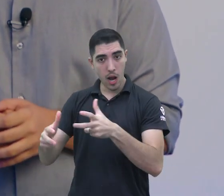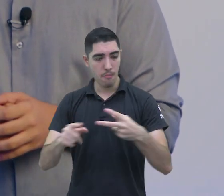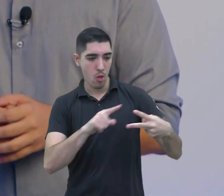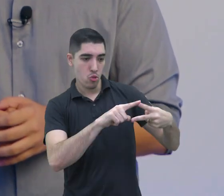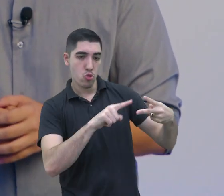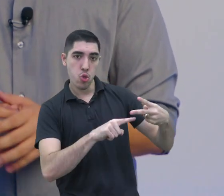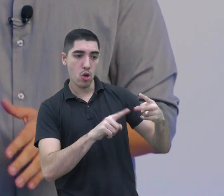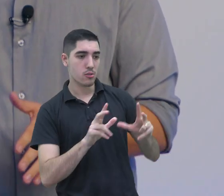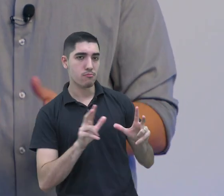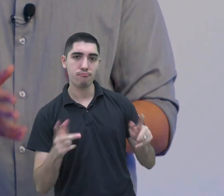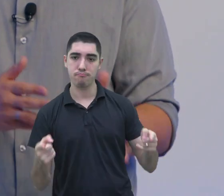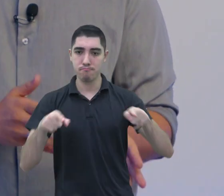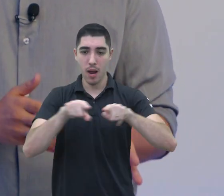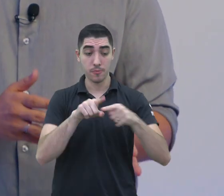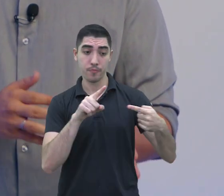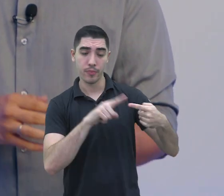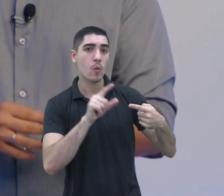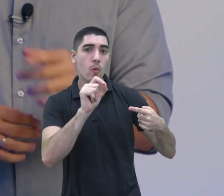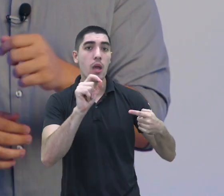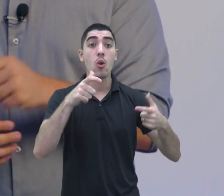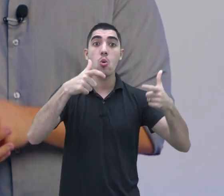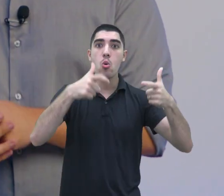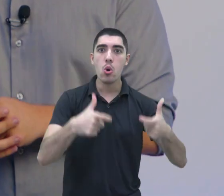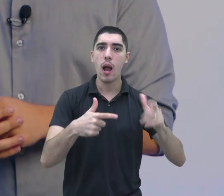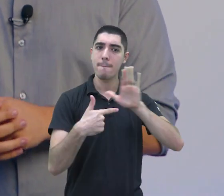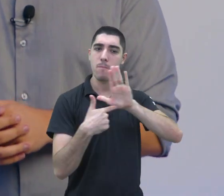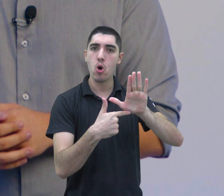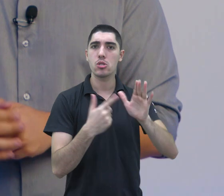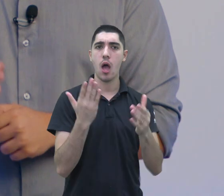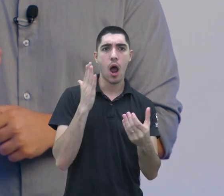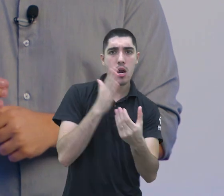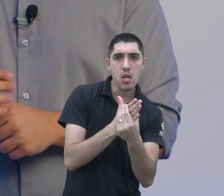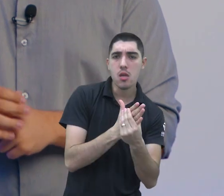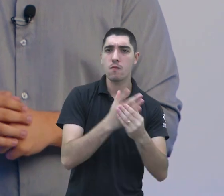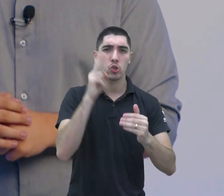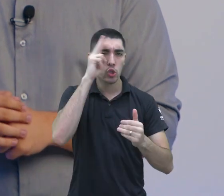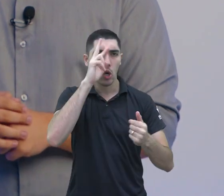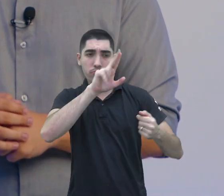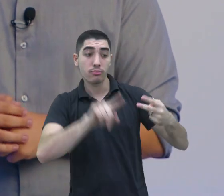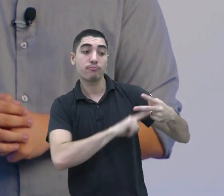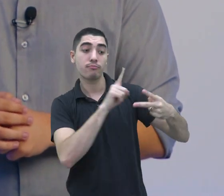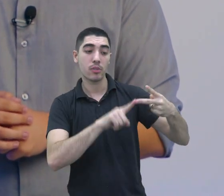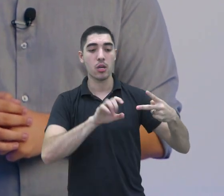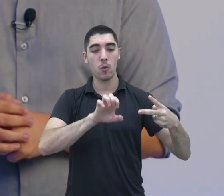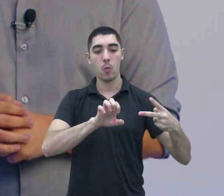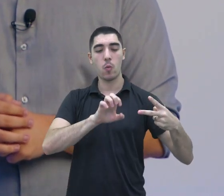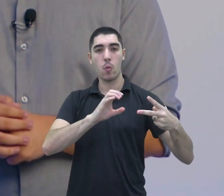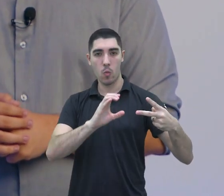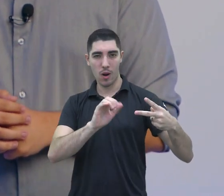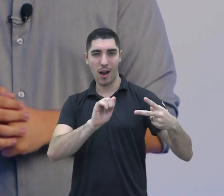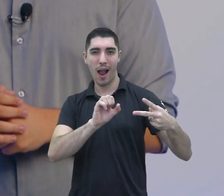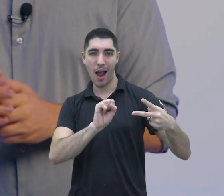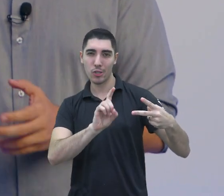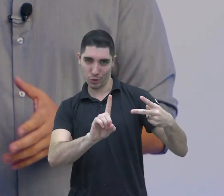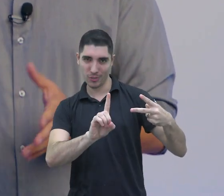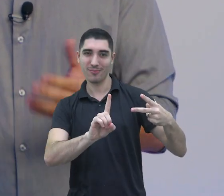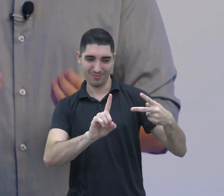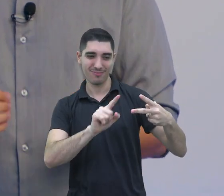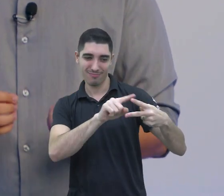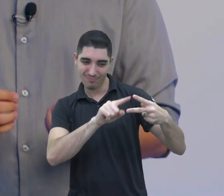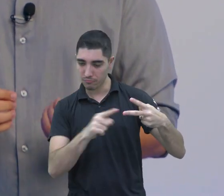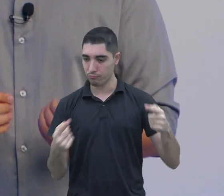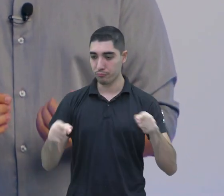que a Câmara tem, como o Pró-Memória e com o curso de Educação Alberto Santos Dumont, o CASD. Na nossa série